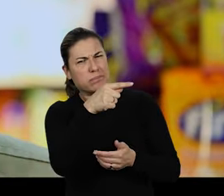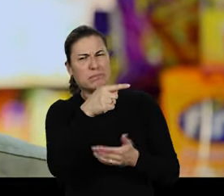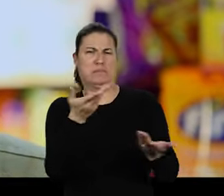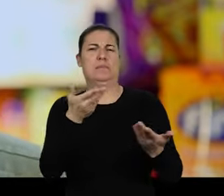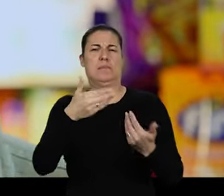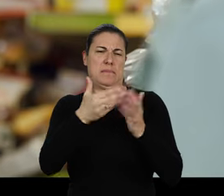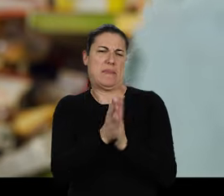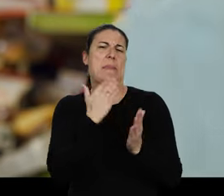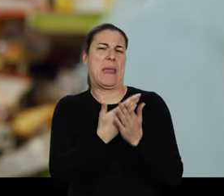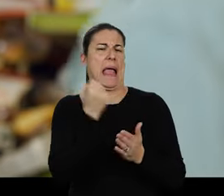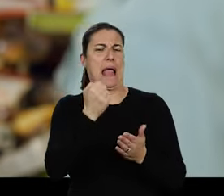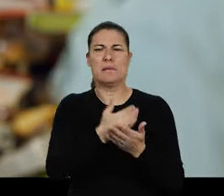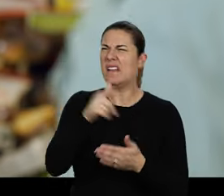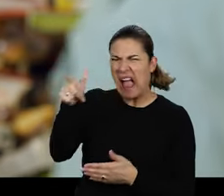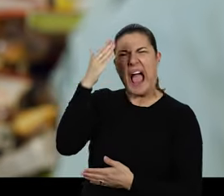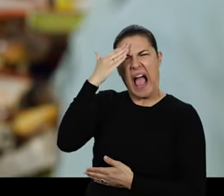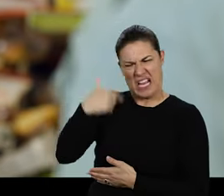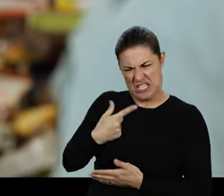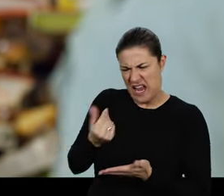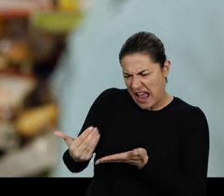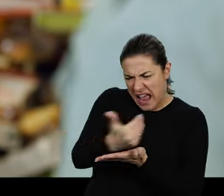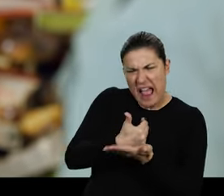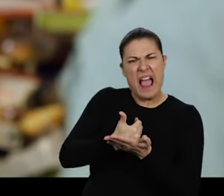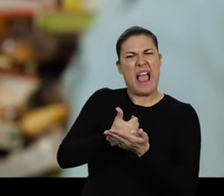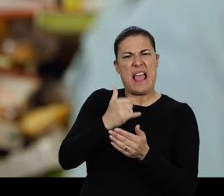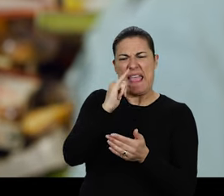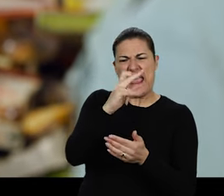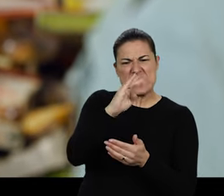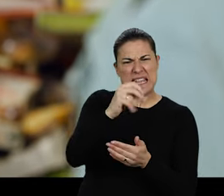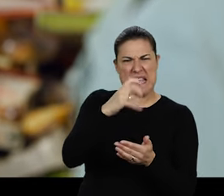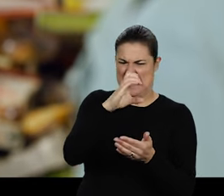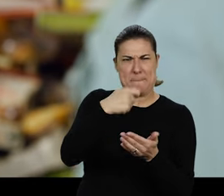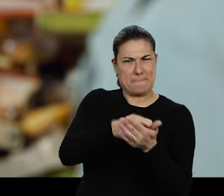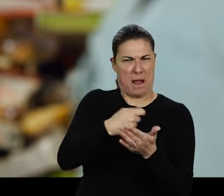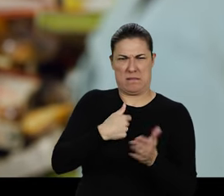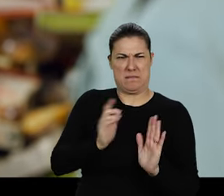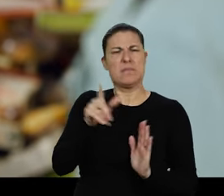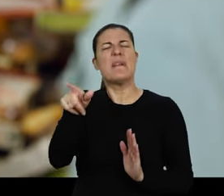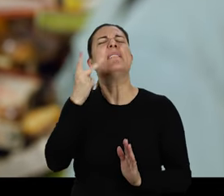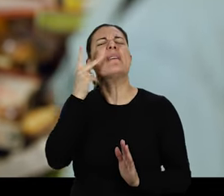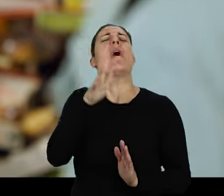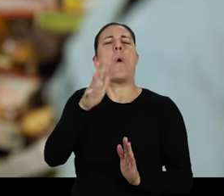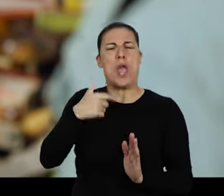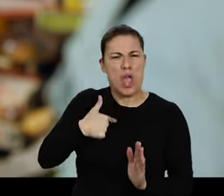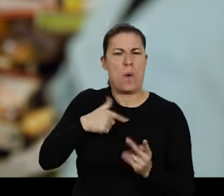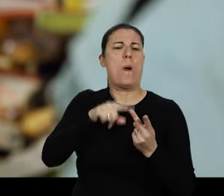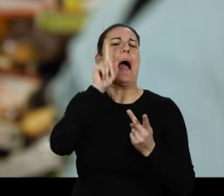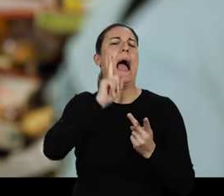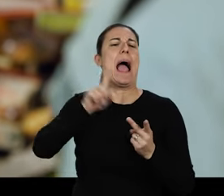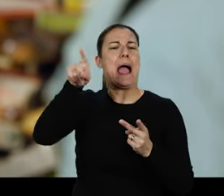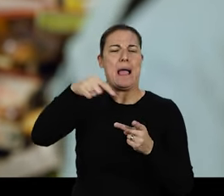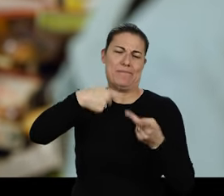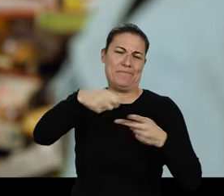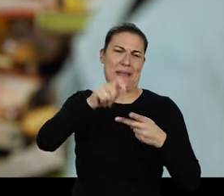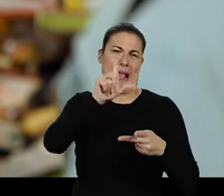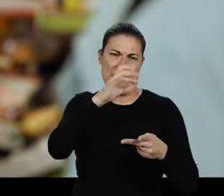sabe disso, vai lhe dar jeito. Mas você acha que eu tenho rendimentos para pagar IRC? Em que país é que você vive? Nem eu, nem a Alice